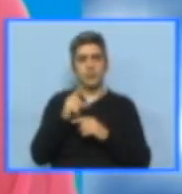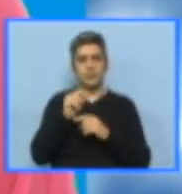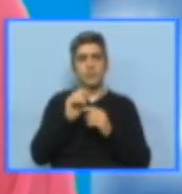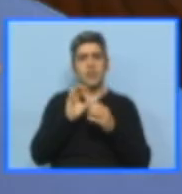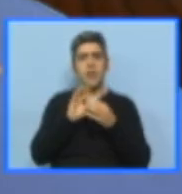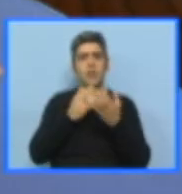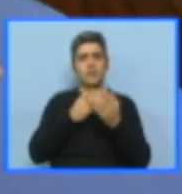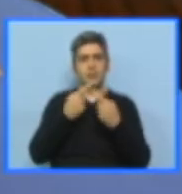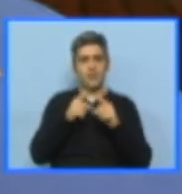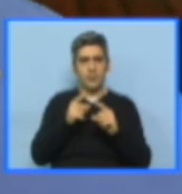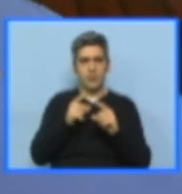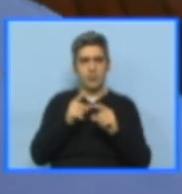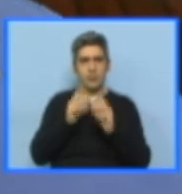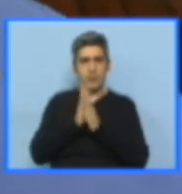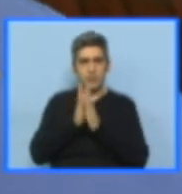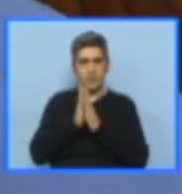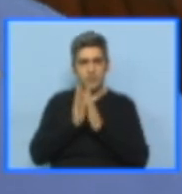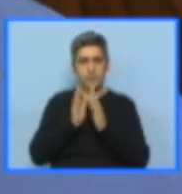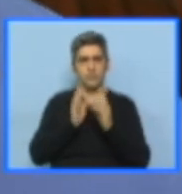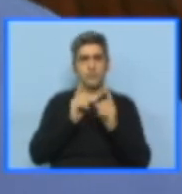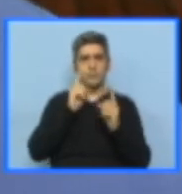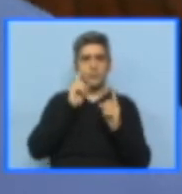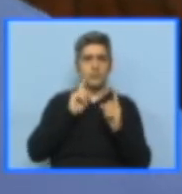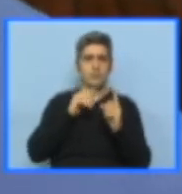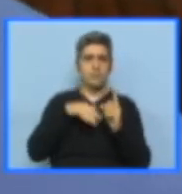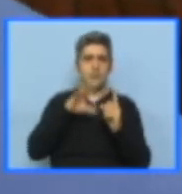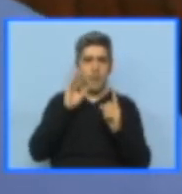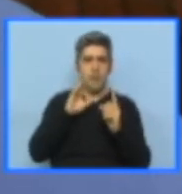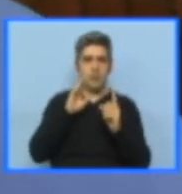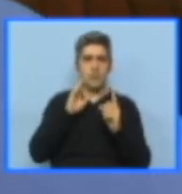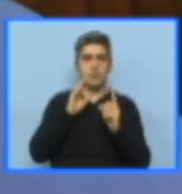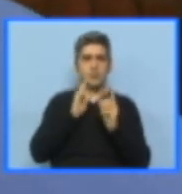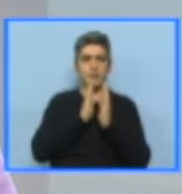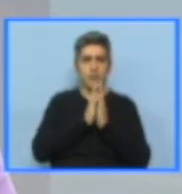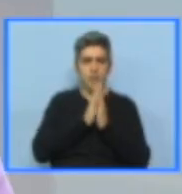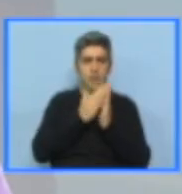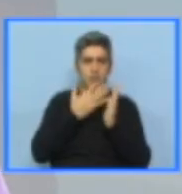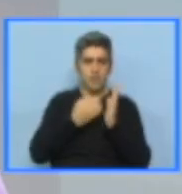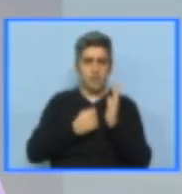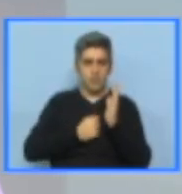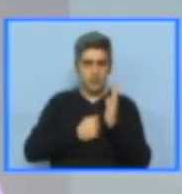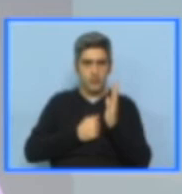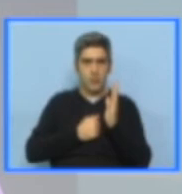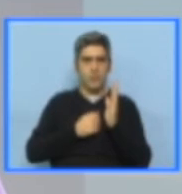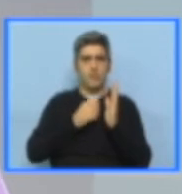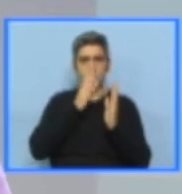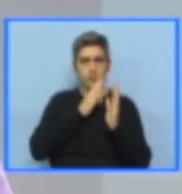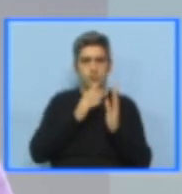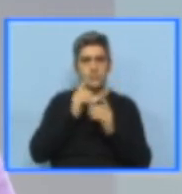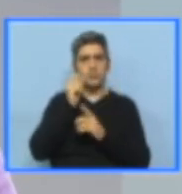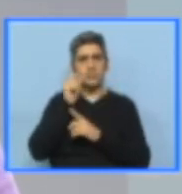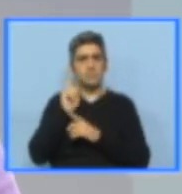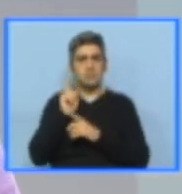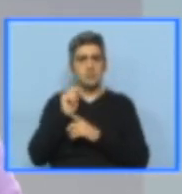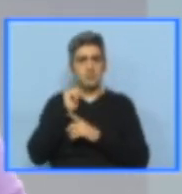relações diferentes com a própria religião. Ela muito mais católica, crente. Muito mais crente e praticante, e ele